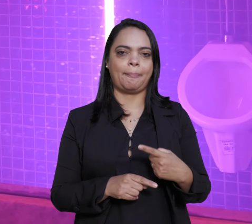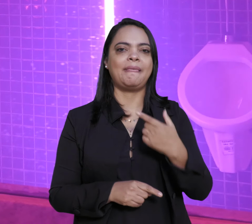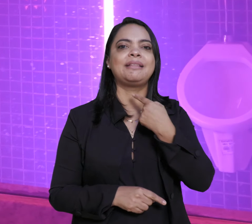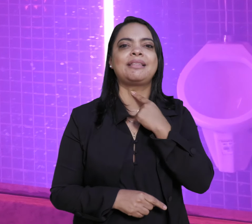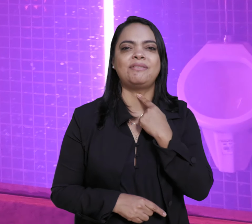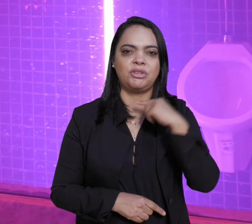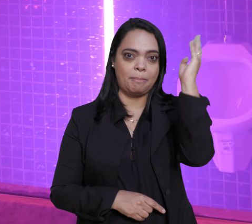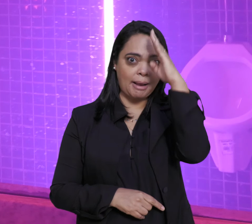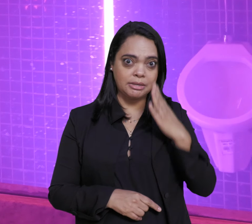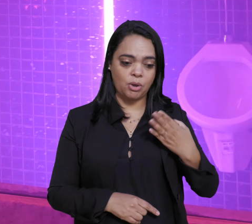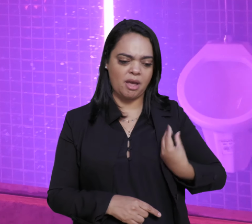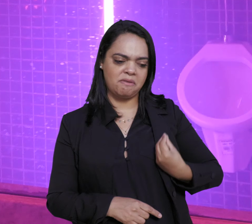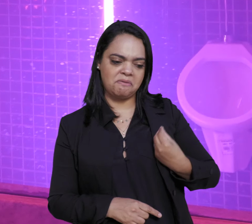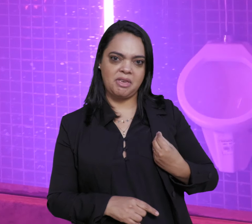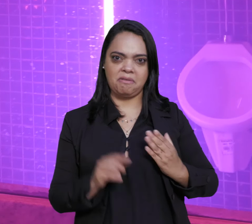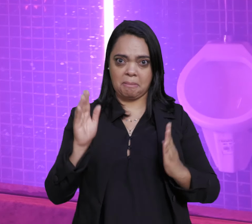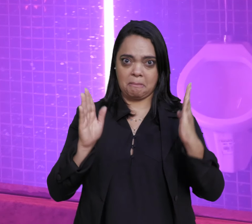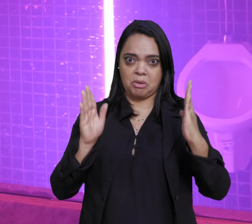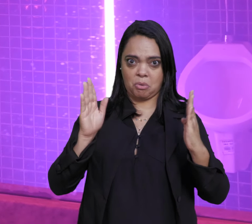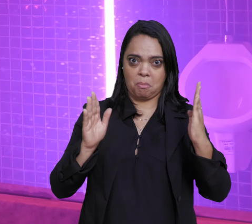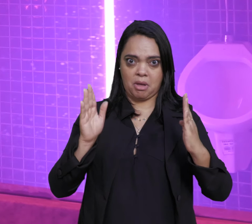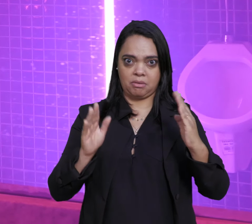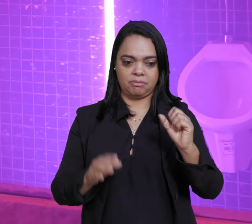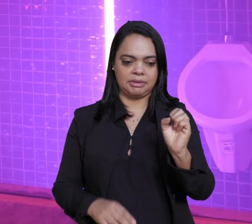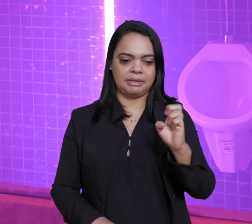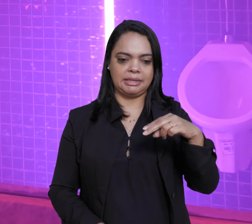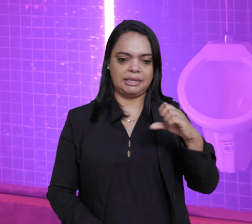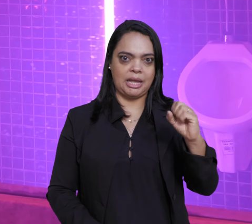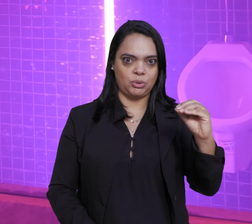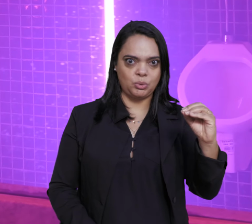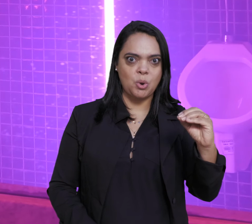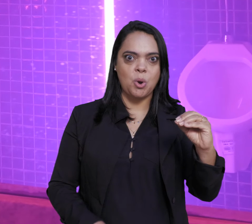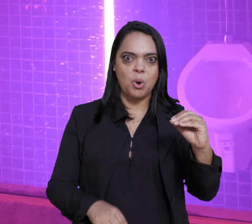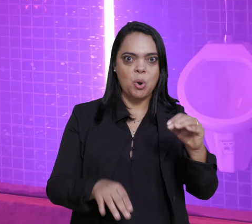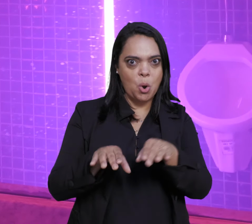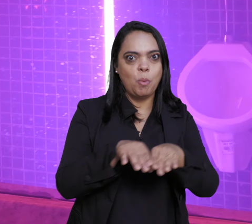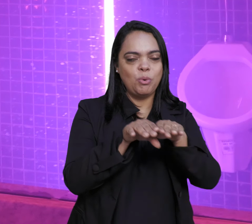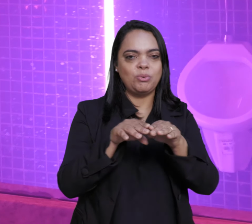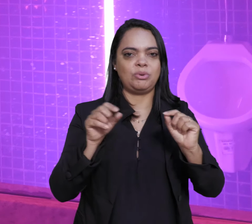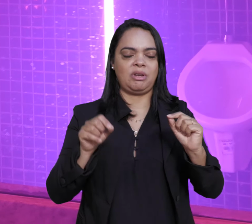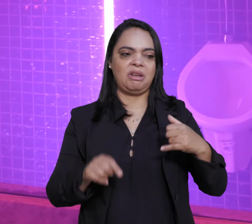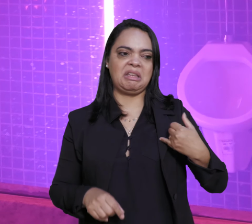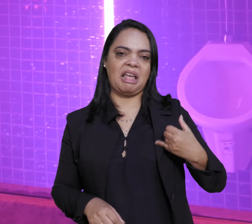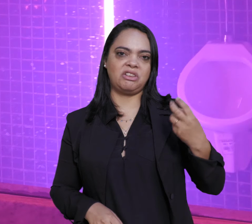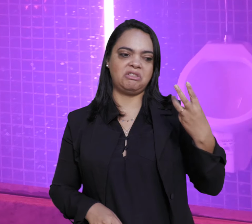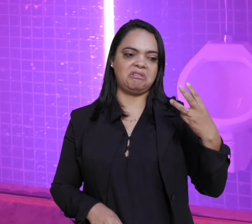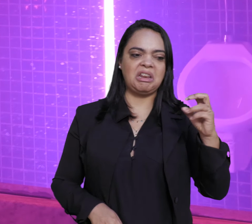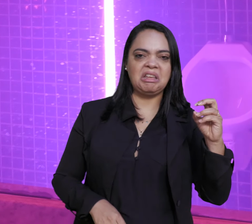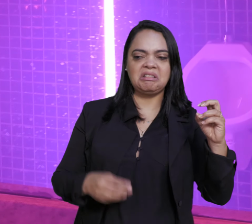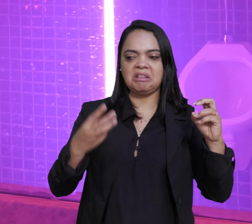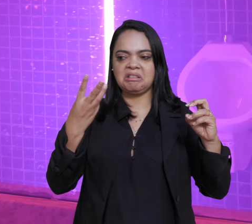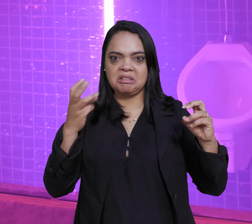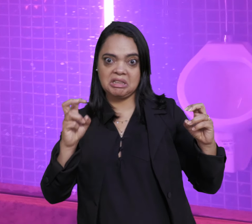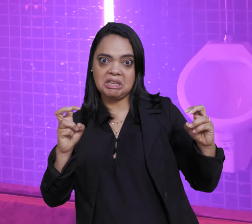Brasil, no senso comum, eu não concordo com esse termo, seria de 30 a 35